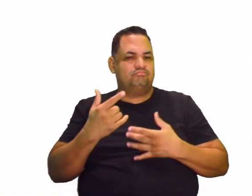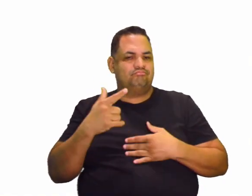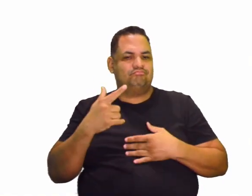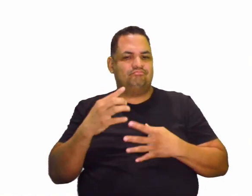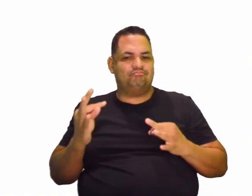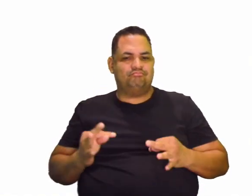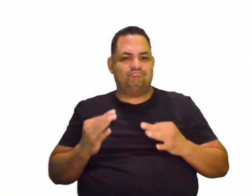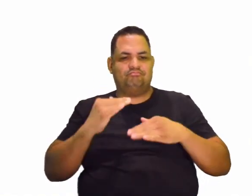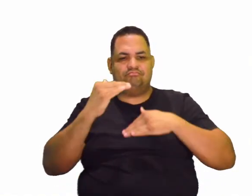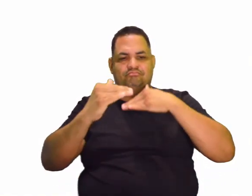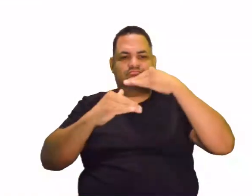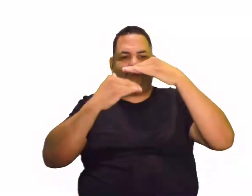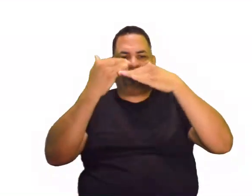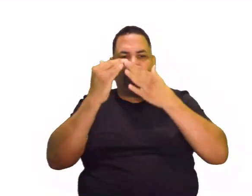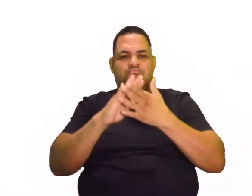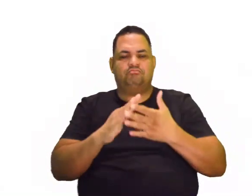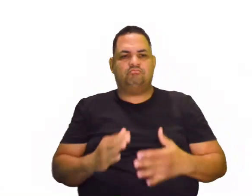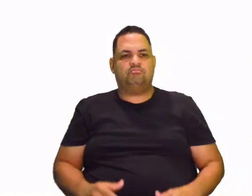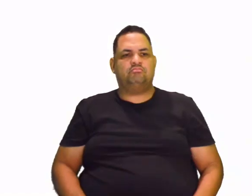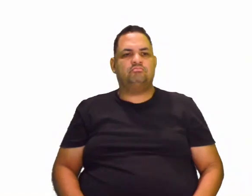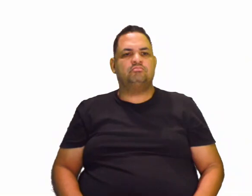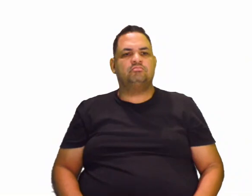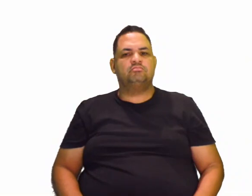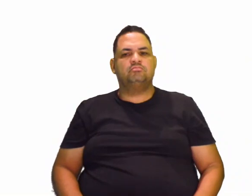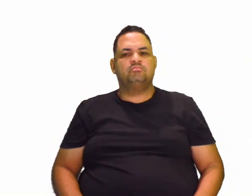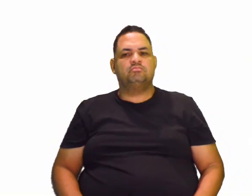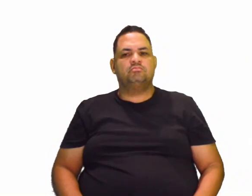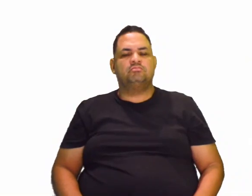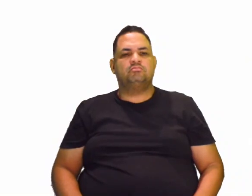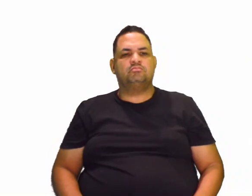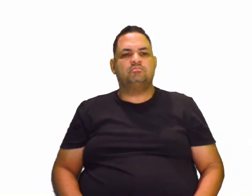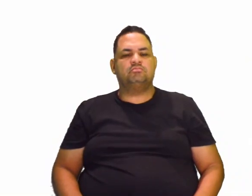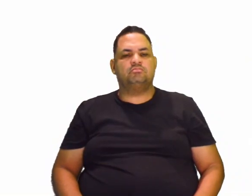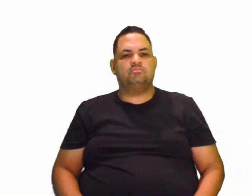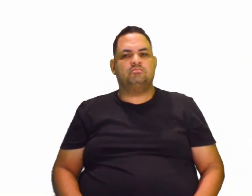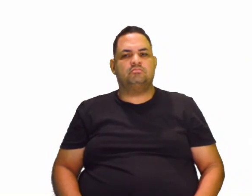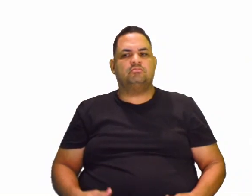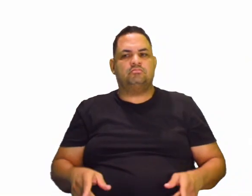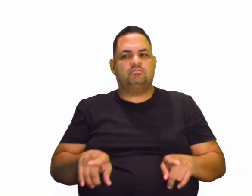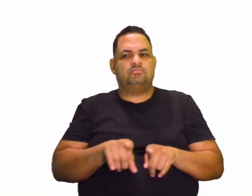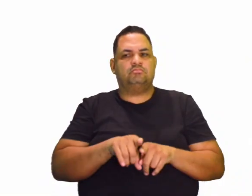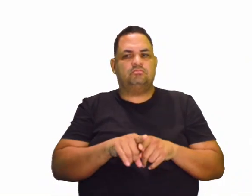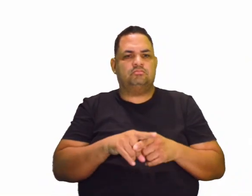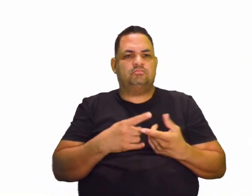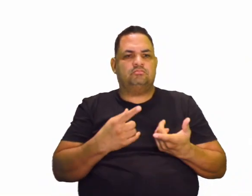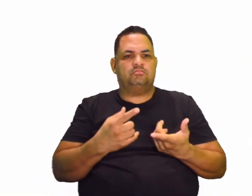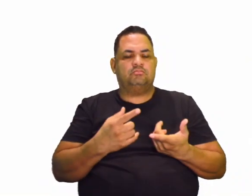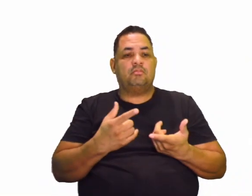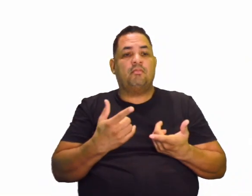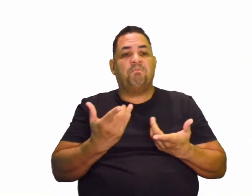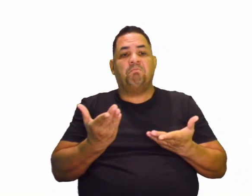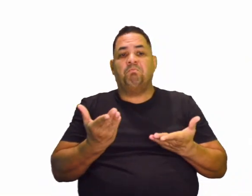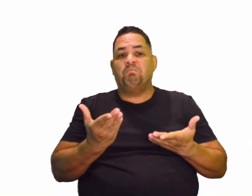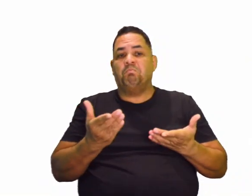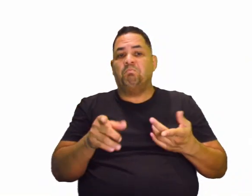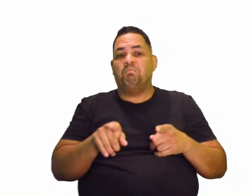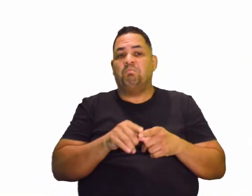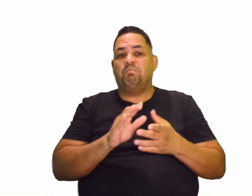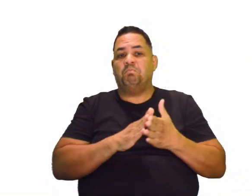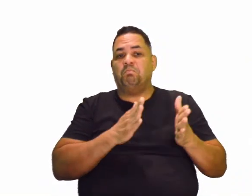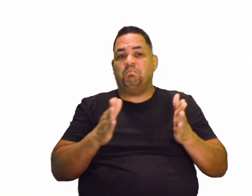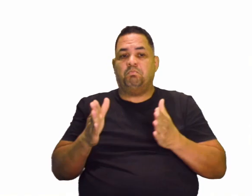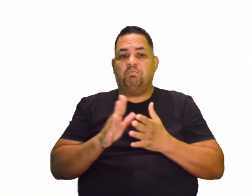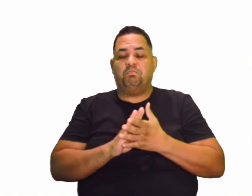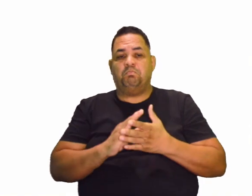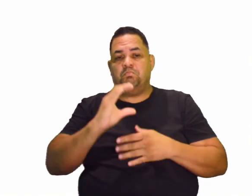do Renascimento. Mais características sobre a arte medieval. Na era cristã, a igreja